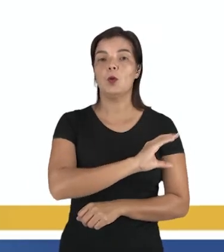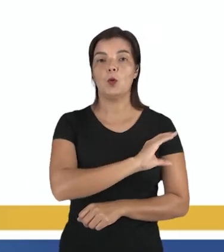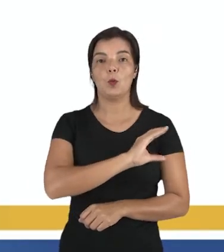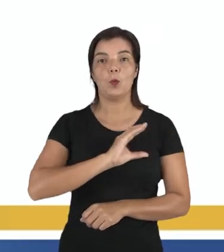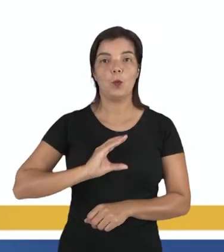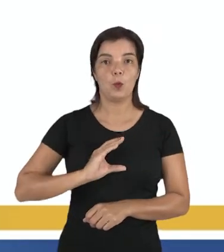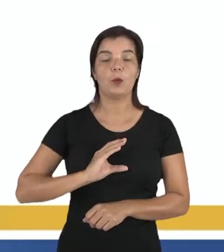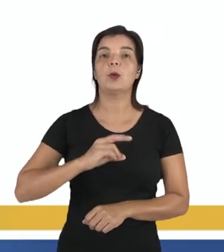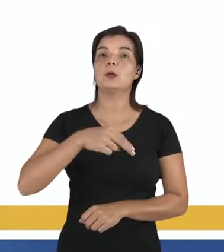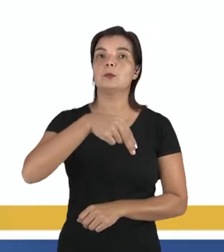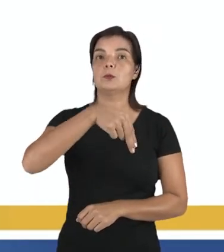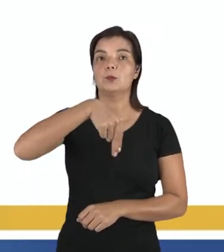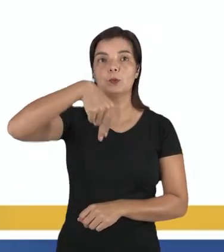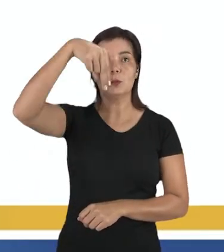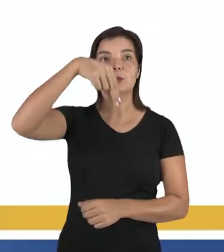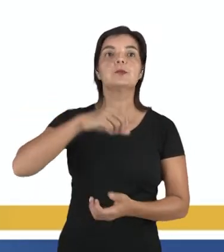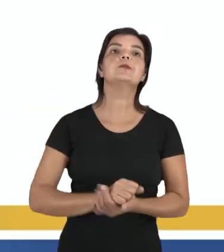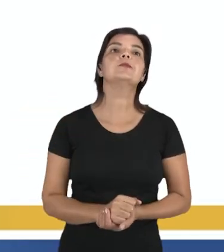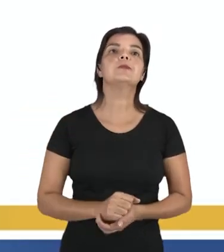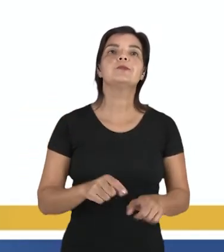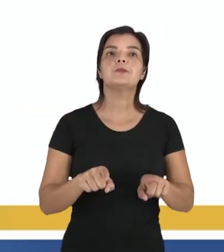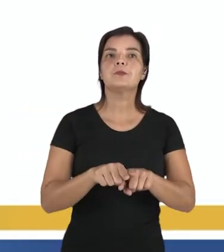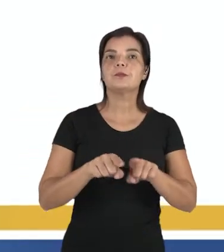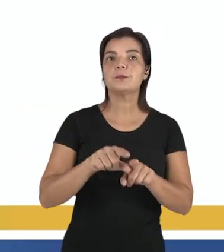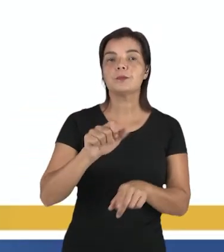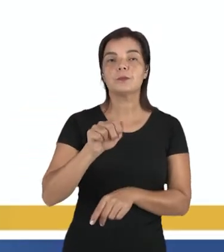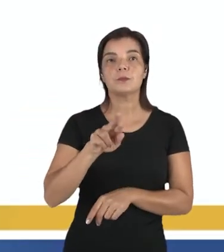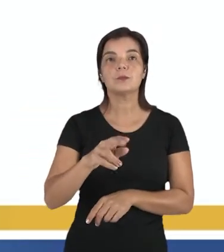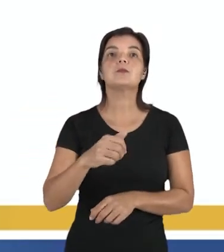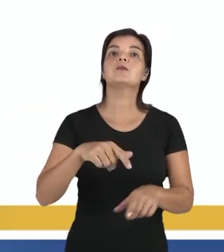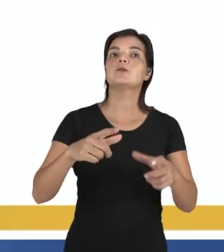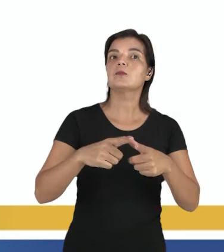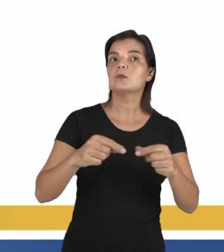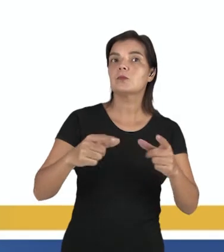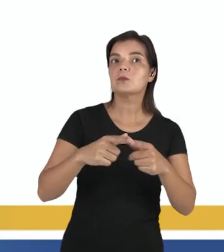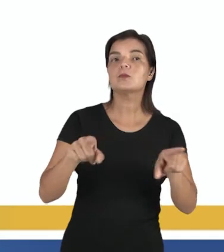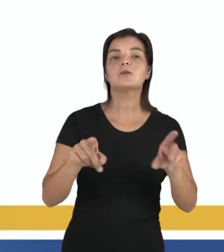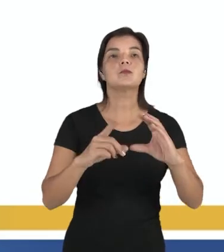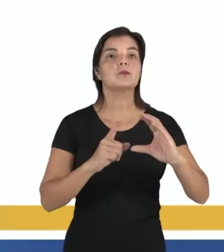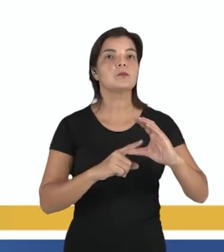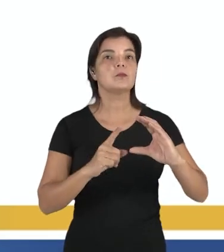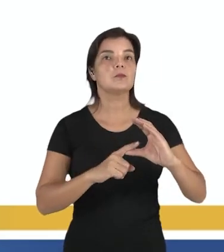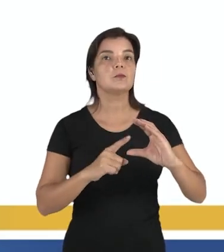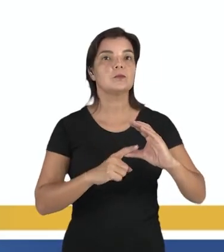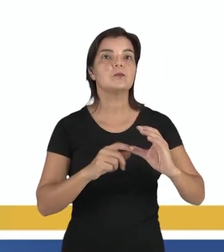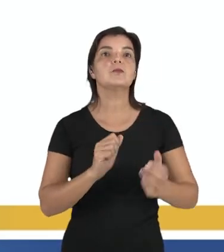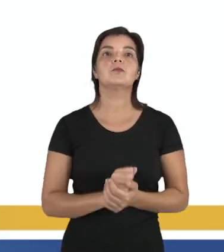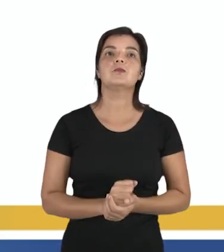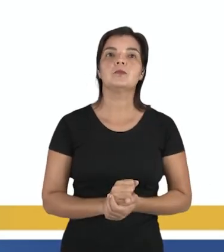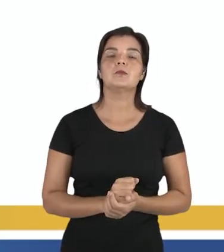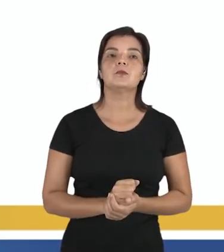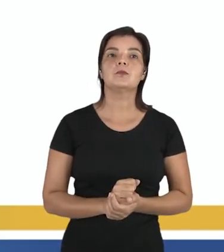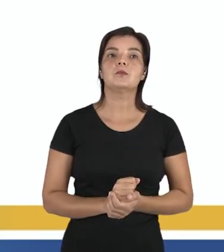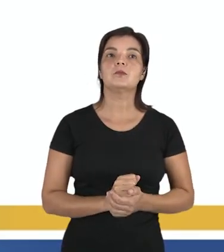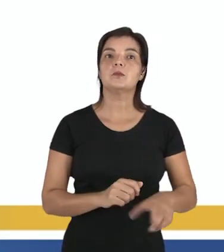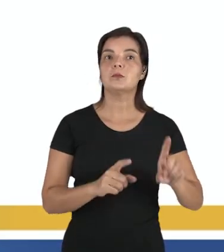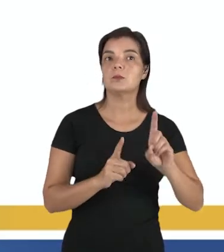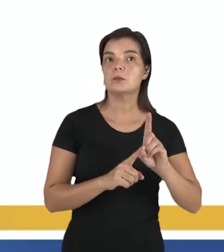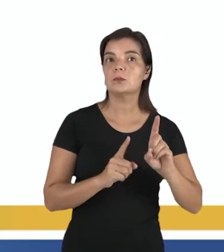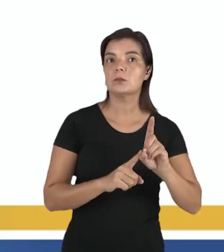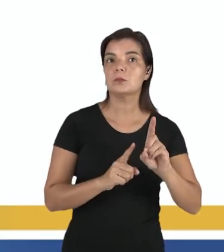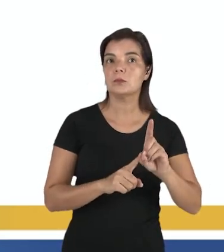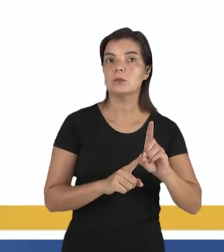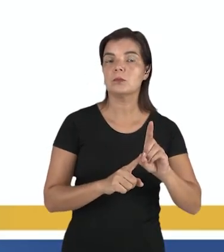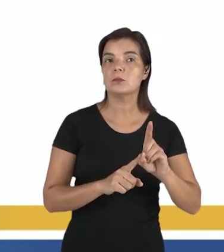B. Liga Árabe, Rússia e Japão? C. América Latina, Estados Unidos e Canadá? D.